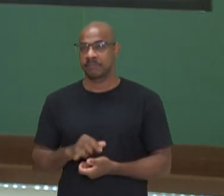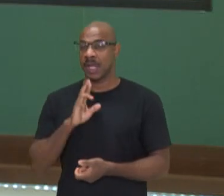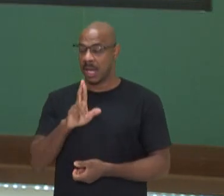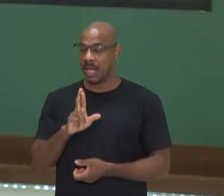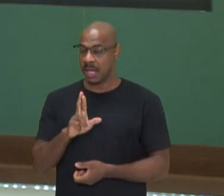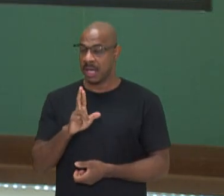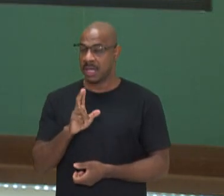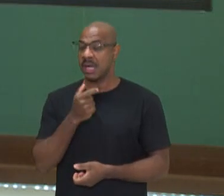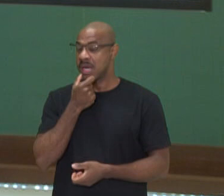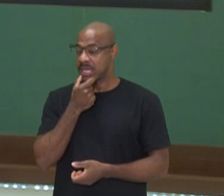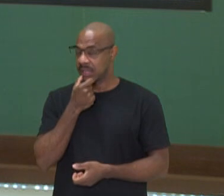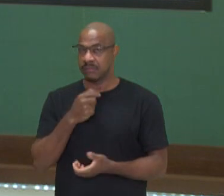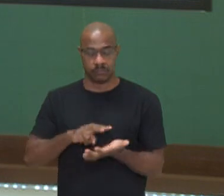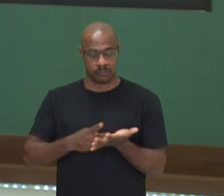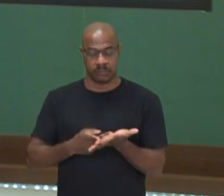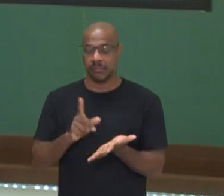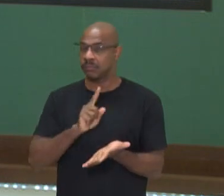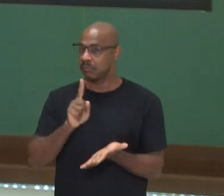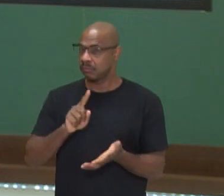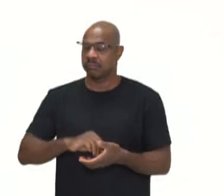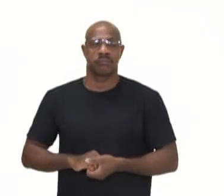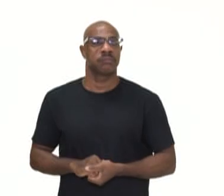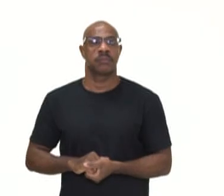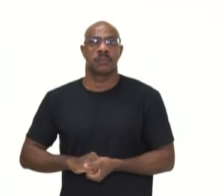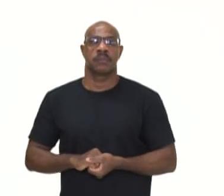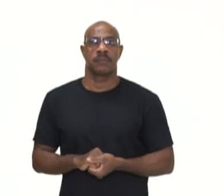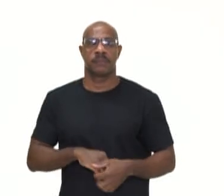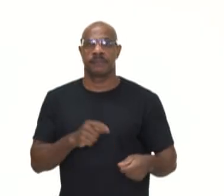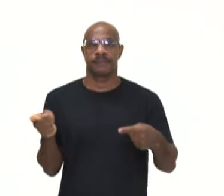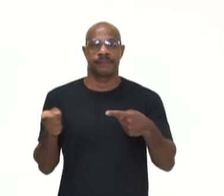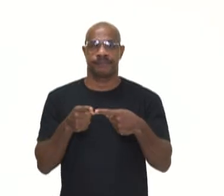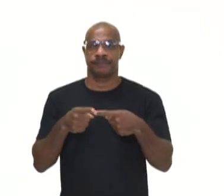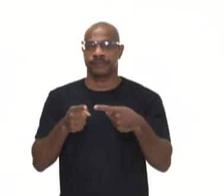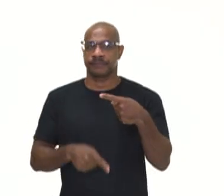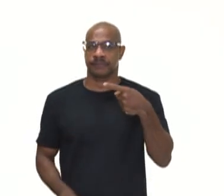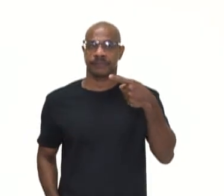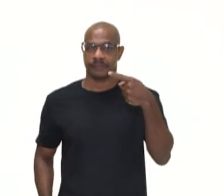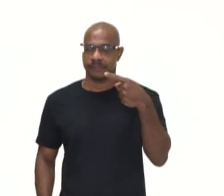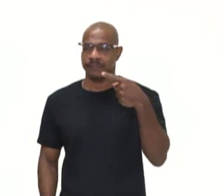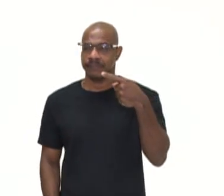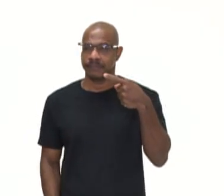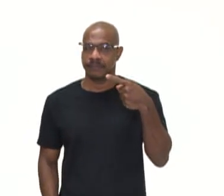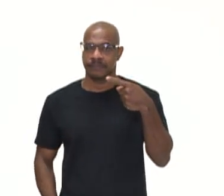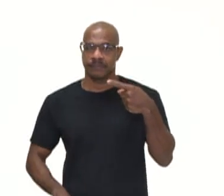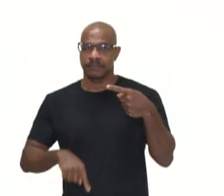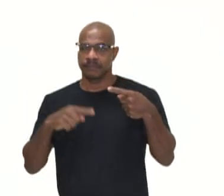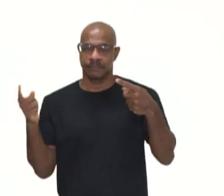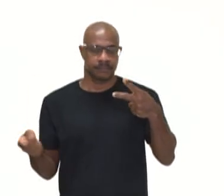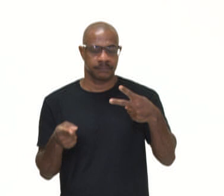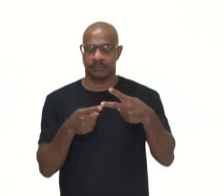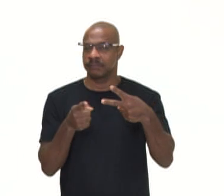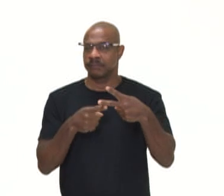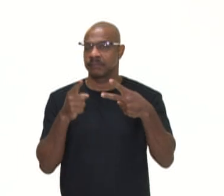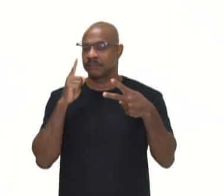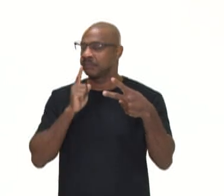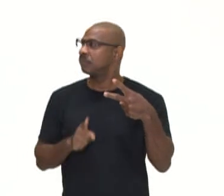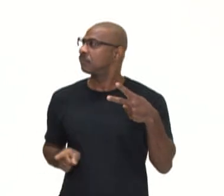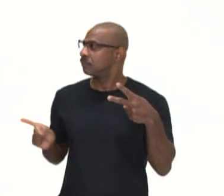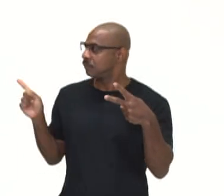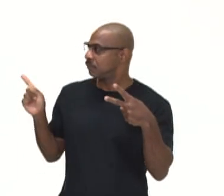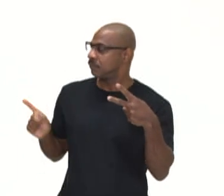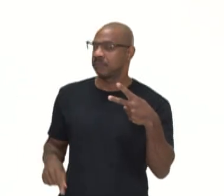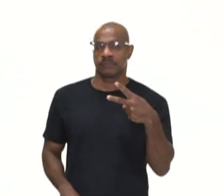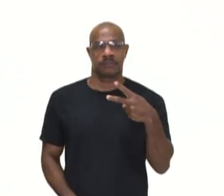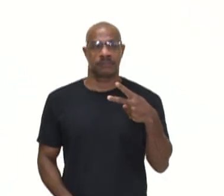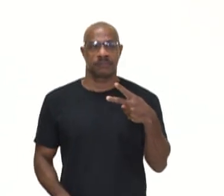inglês. Não vou traduzir. Number 1. Do you like to study English? 2. Do you